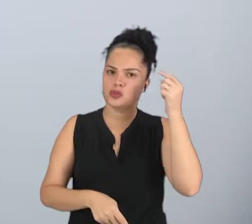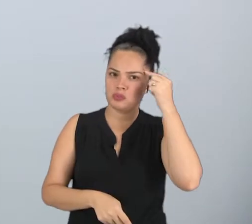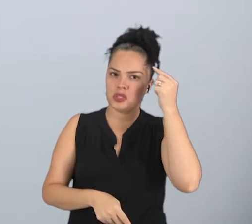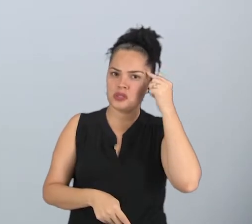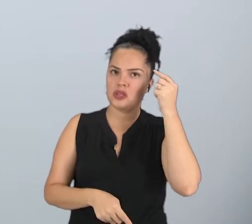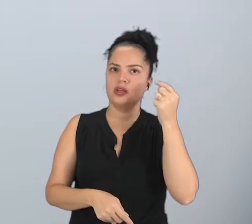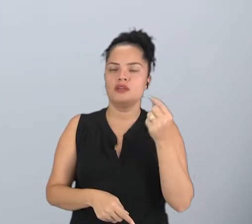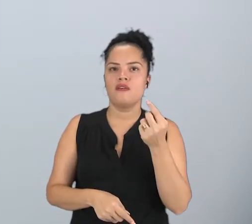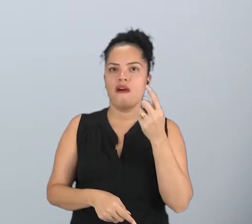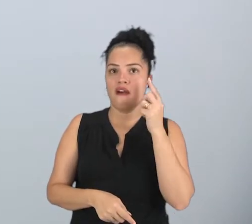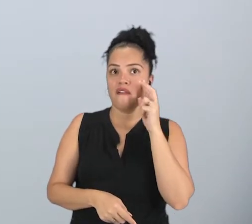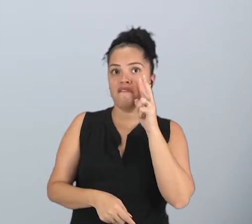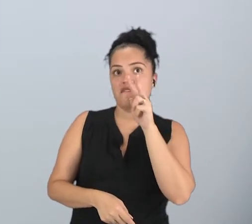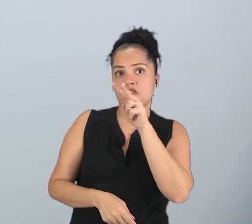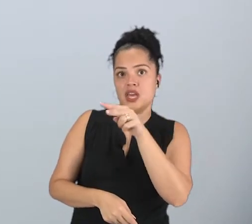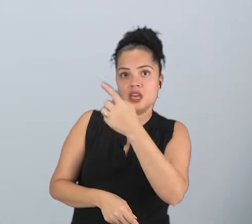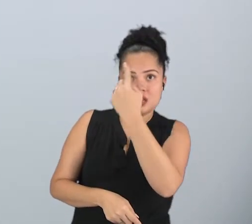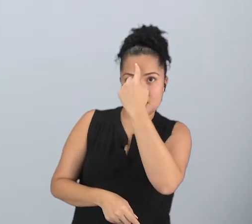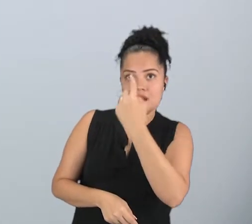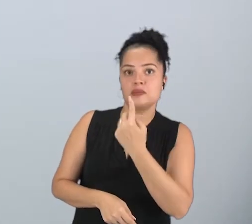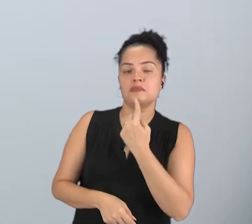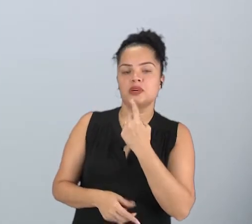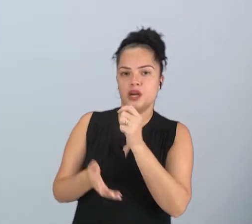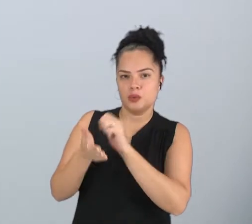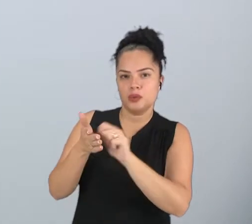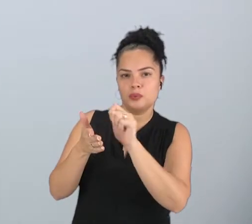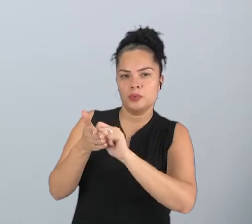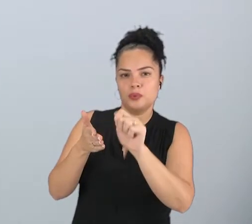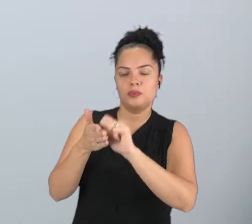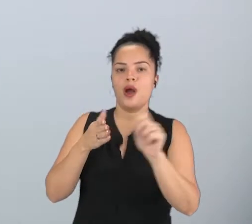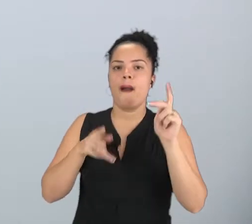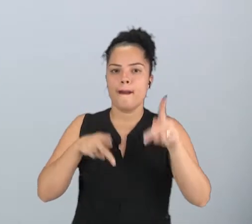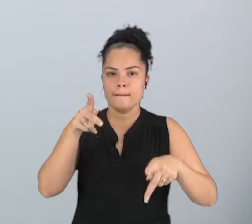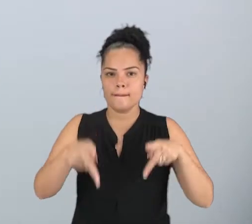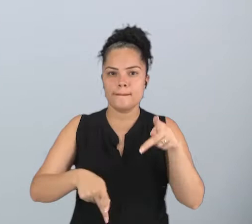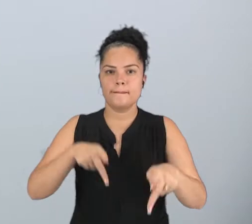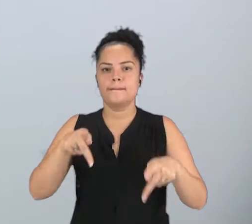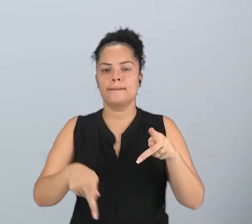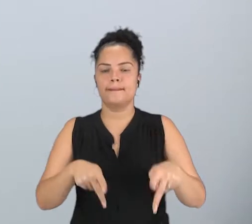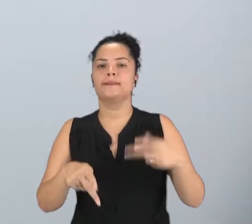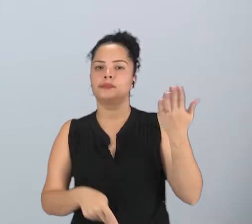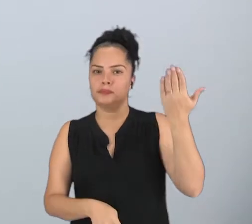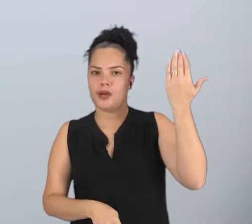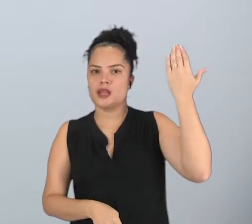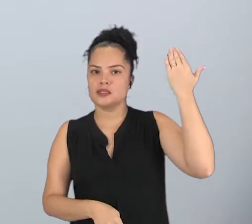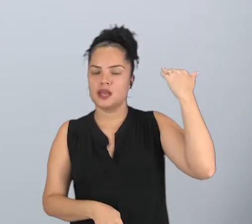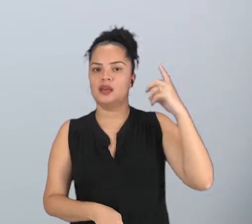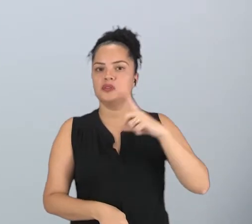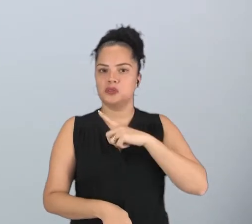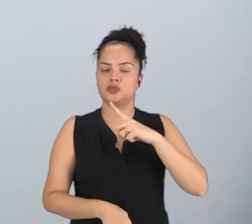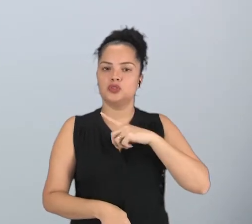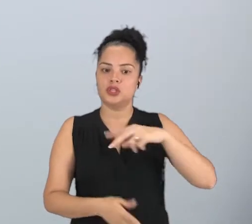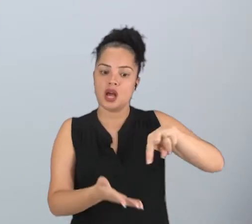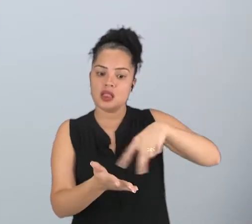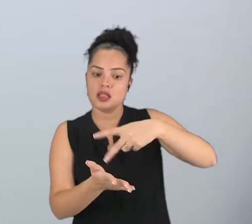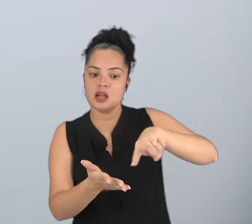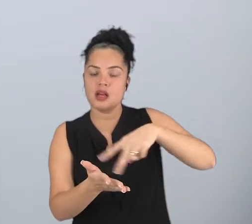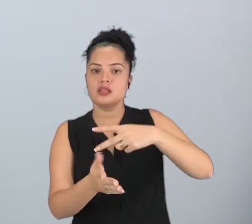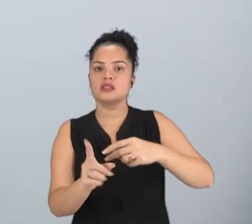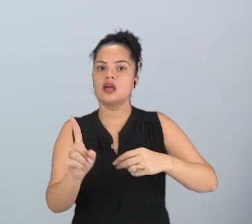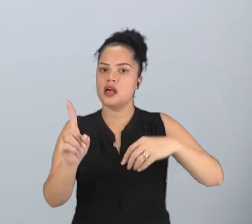dessas imagens e do que era escrito, gente, que os povos da antiguidade e da pré-história faziam dança em homenagens